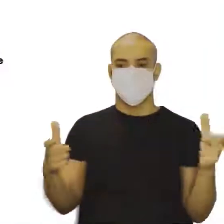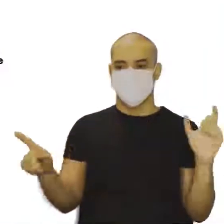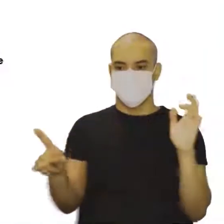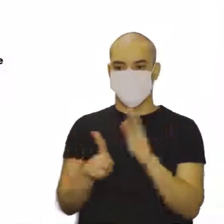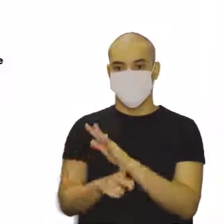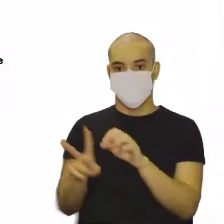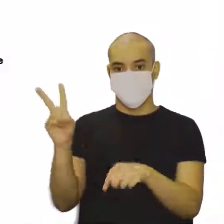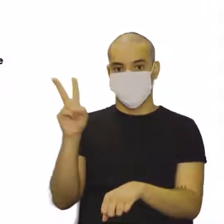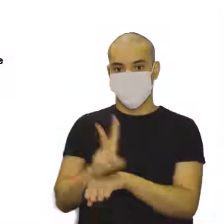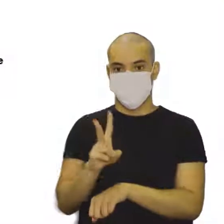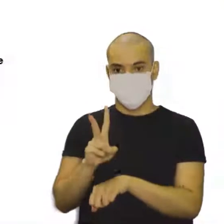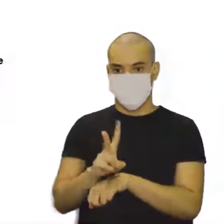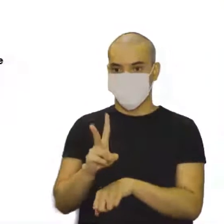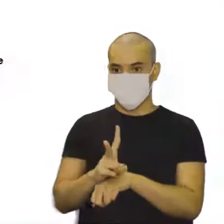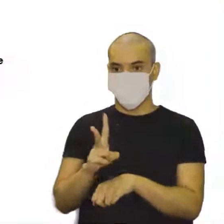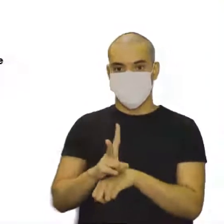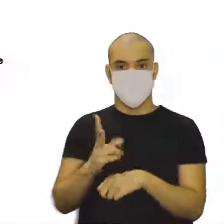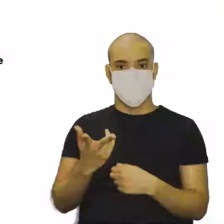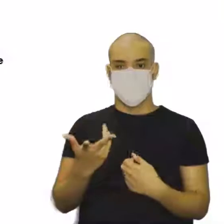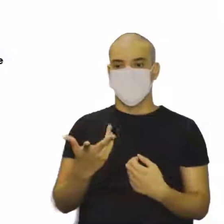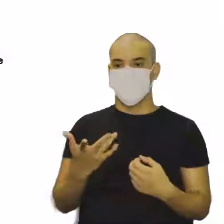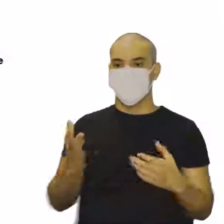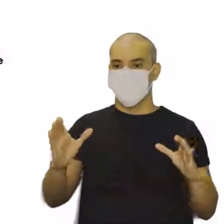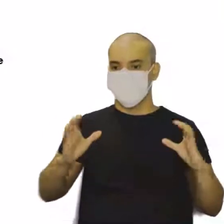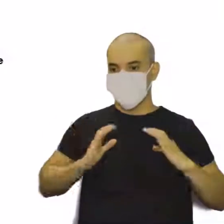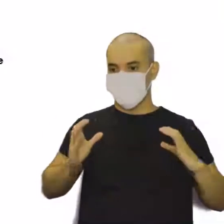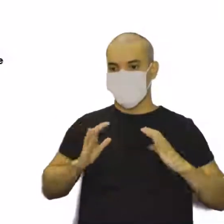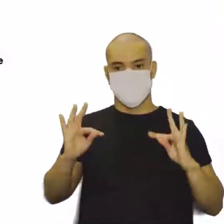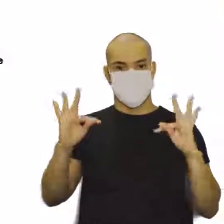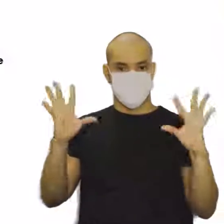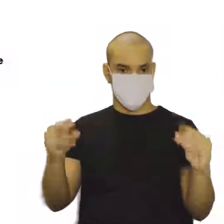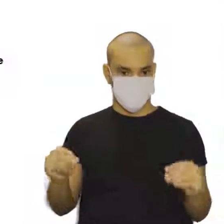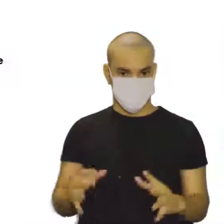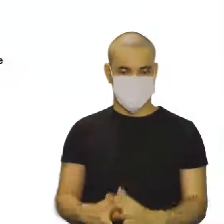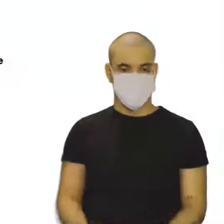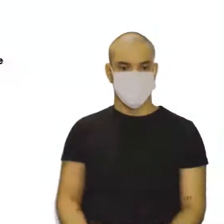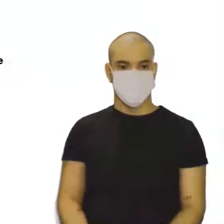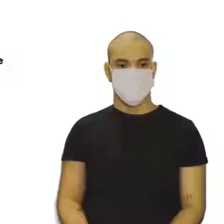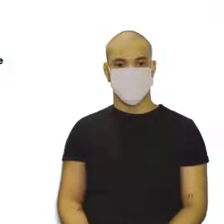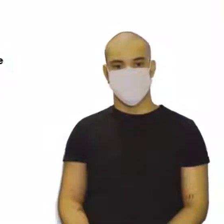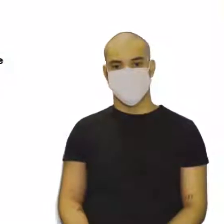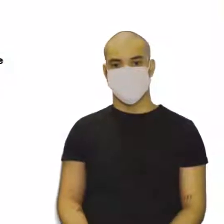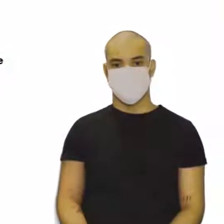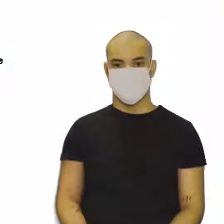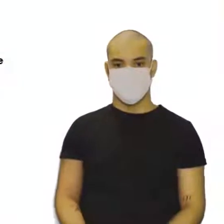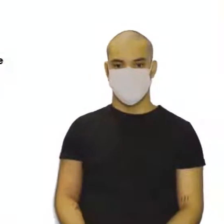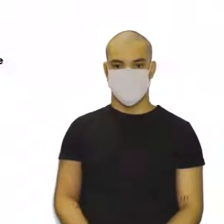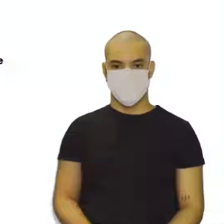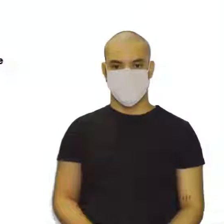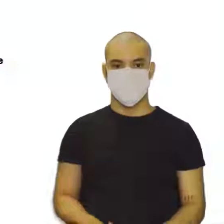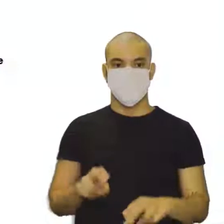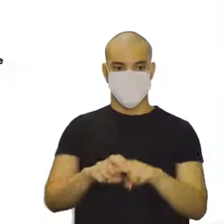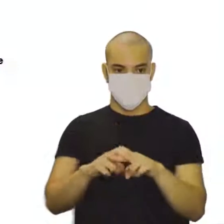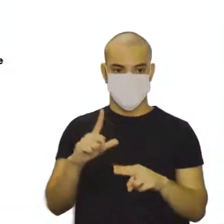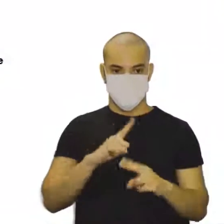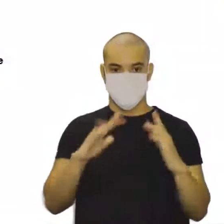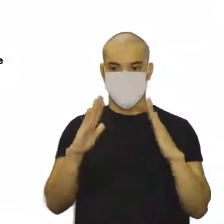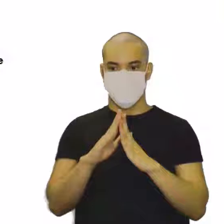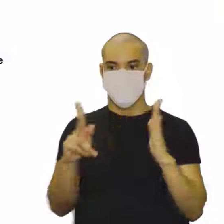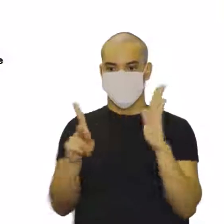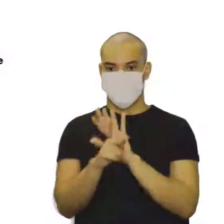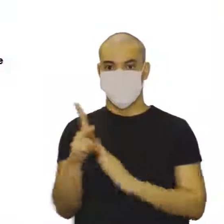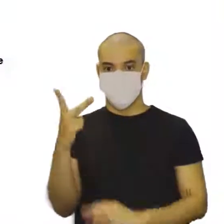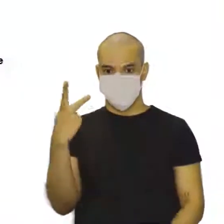que protegem os circuitos de alta tensão que alimentam uma cidade inteira. Então, tem tanto disjuntor lá na sua casa, no